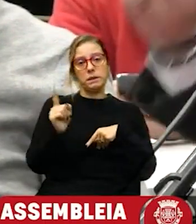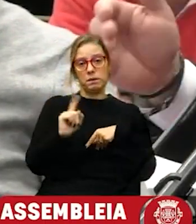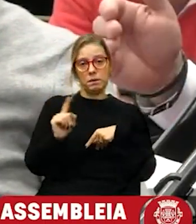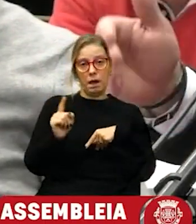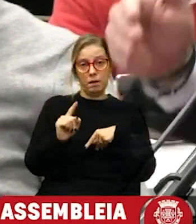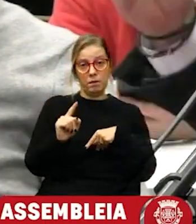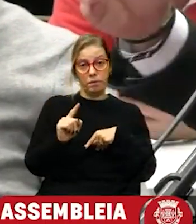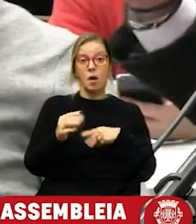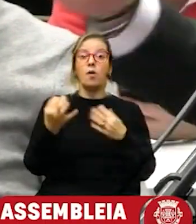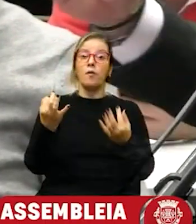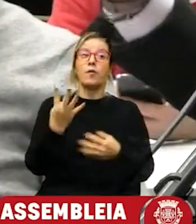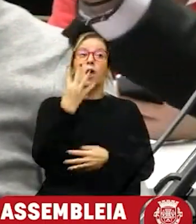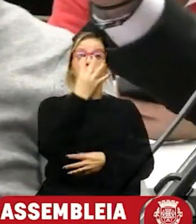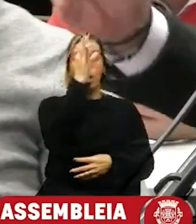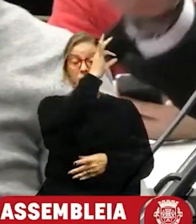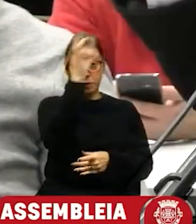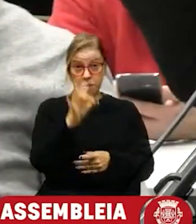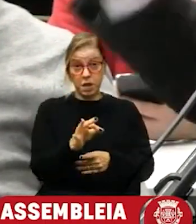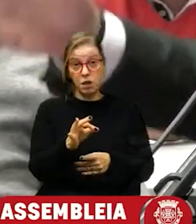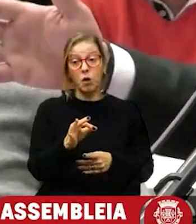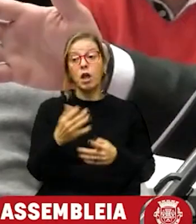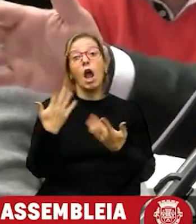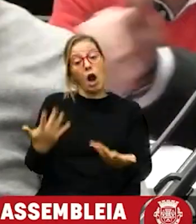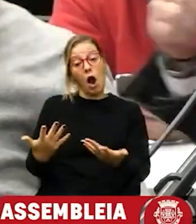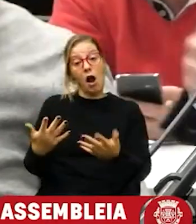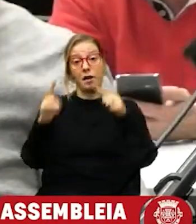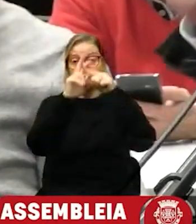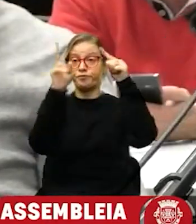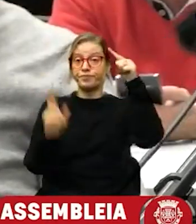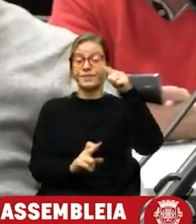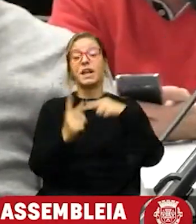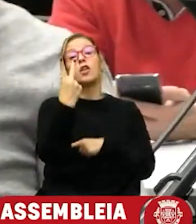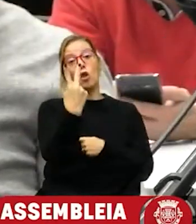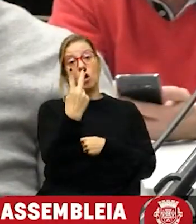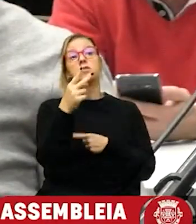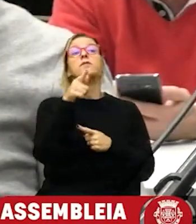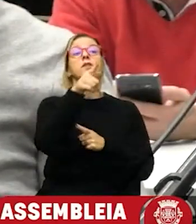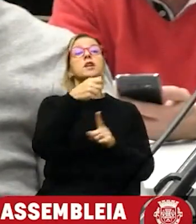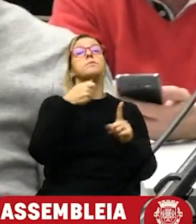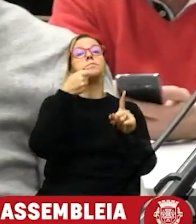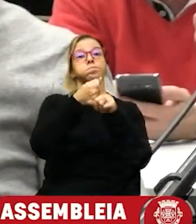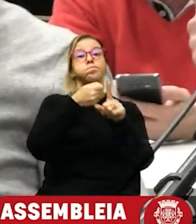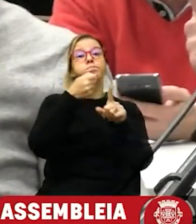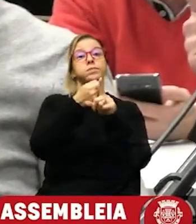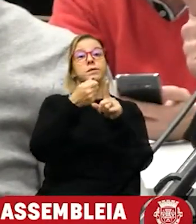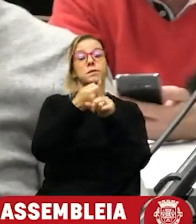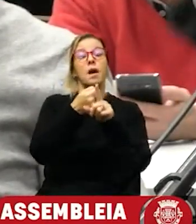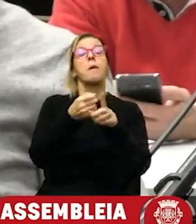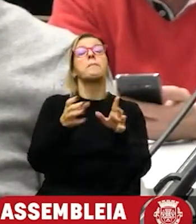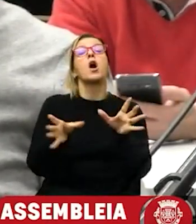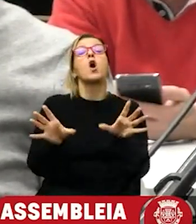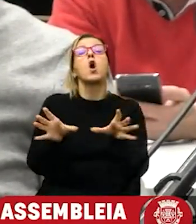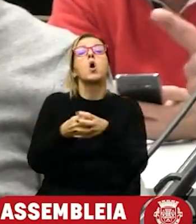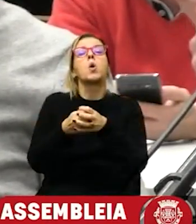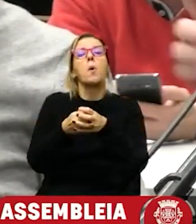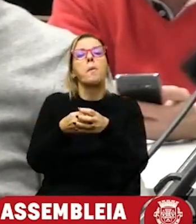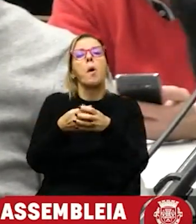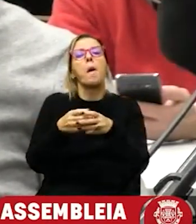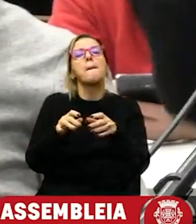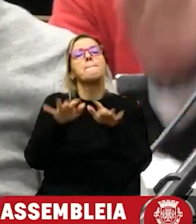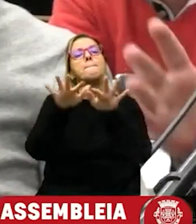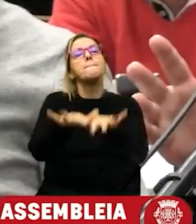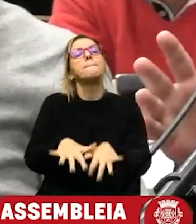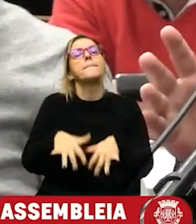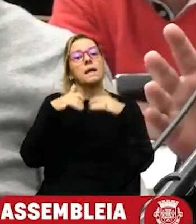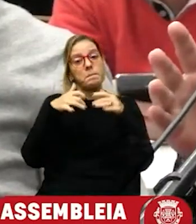deu-os quatro e agora Pelos vistos nas sondagens Já vos dois Portanto vocês lutam para ter um grupo parlamentar lutam para existir é